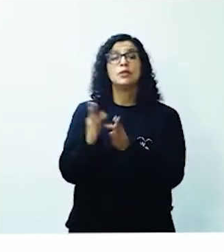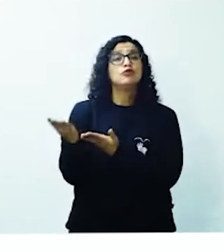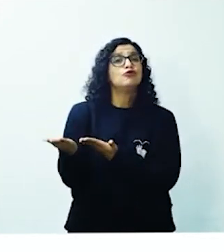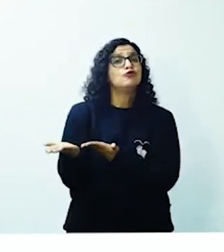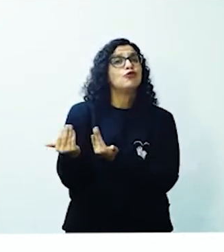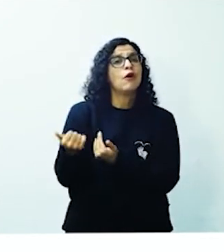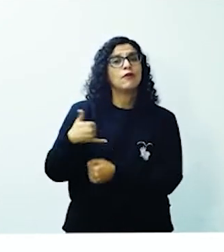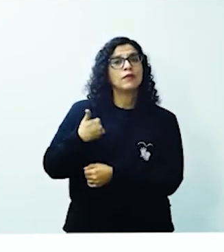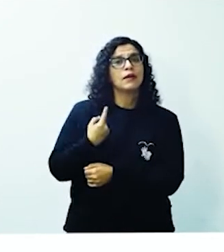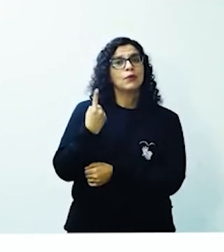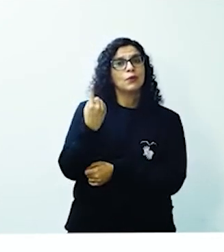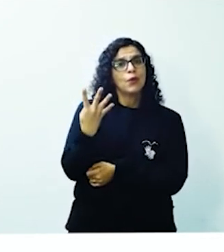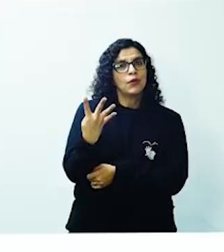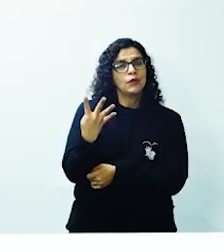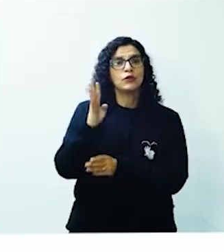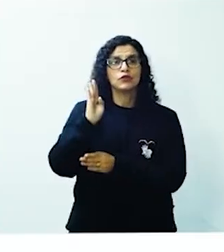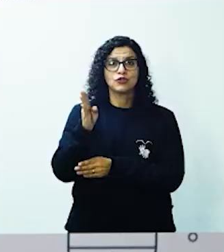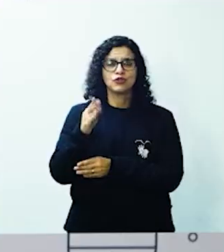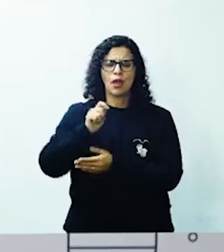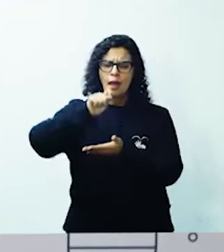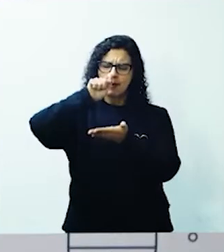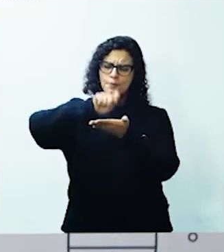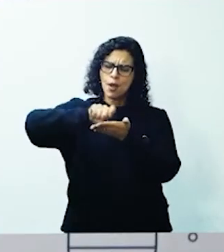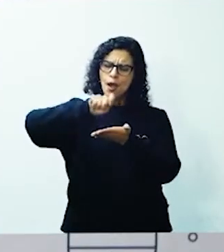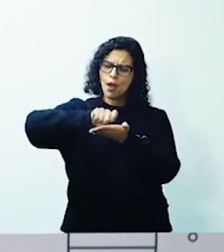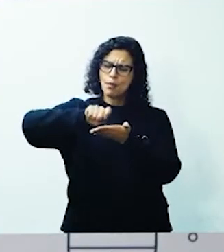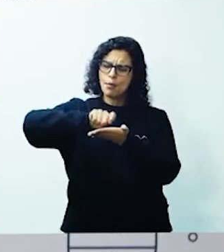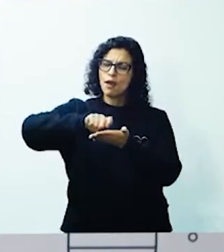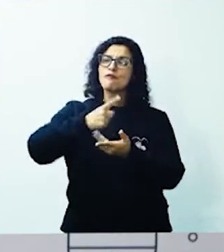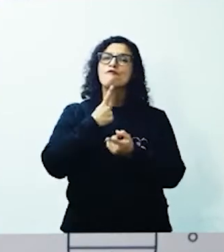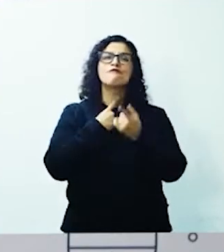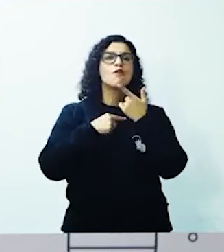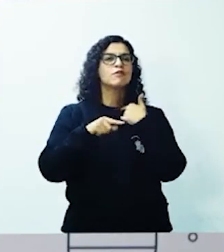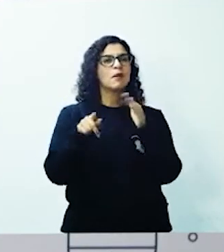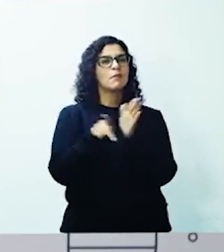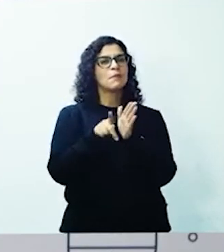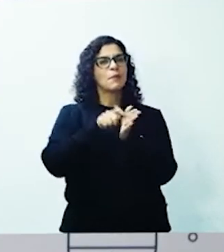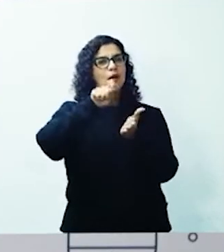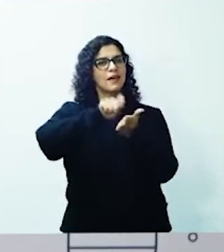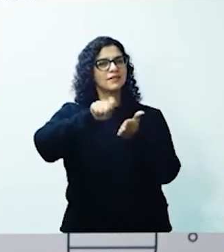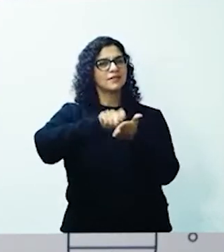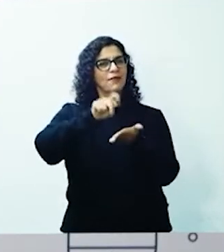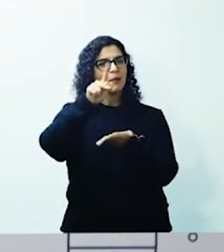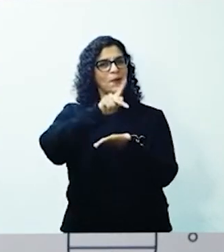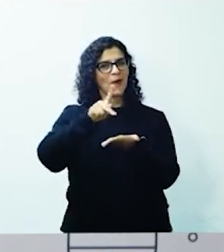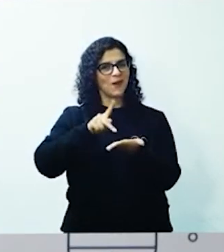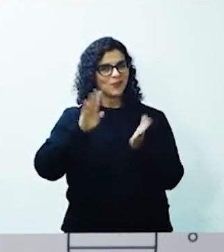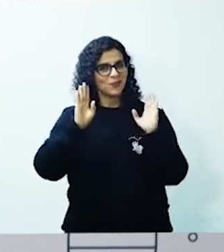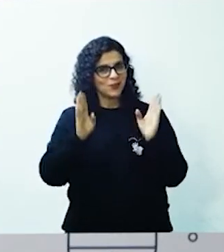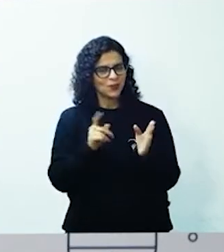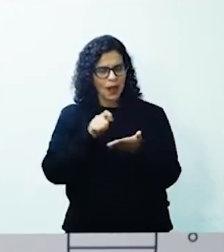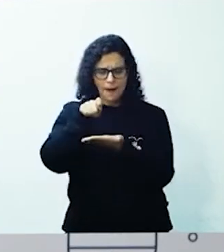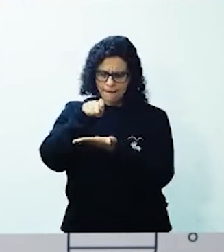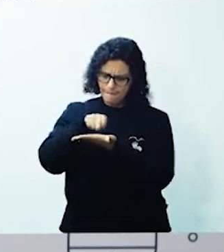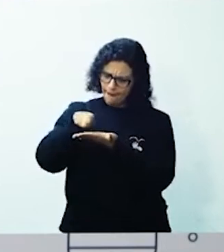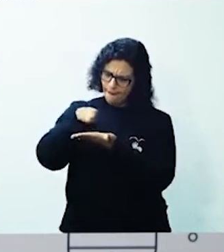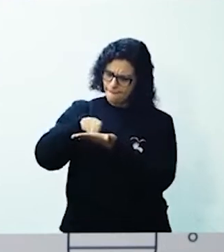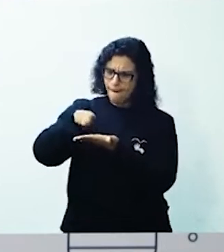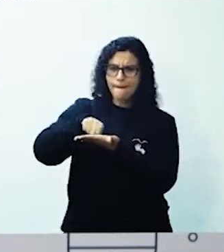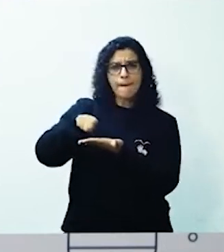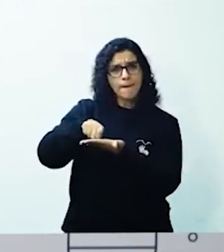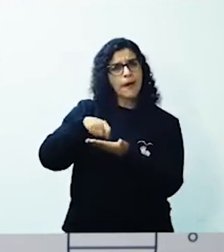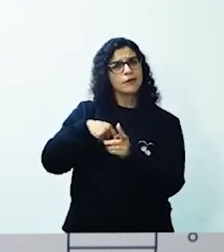jovem, aos 14 anos, ele já sentia vontade de escrever os poemas, já rabiscava ali os